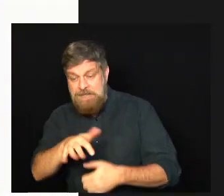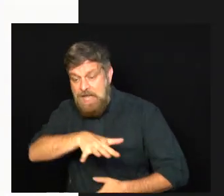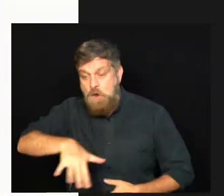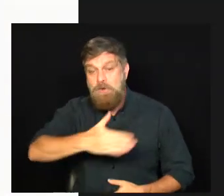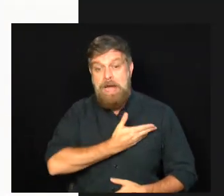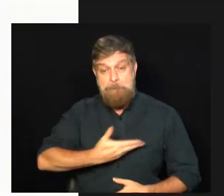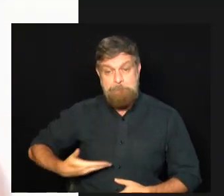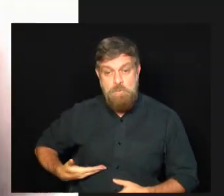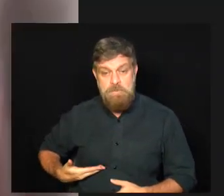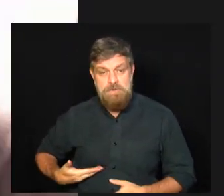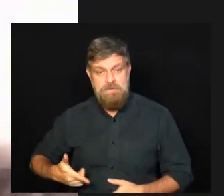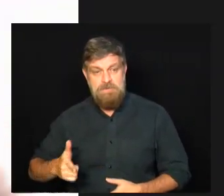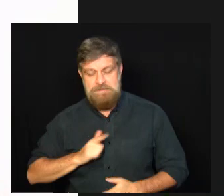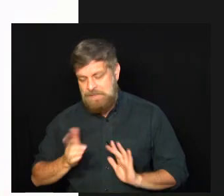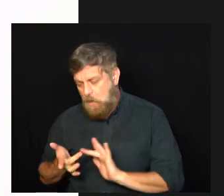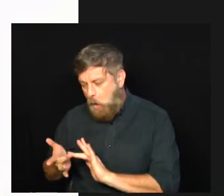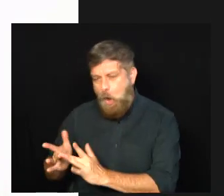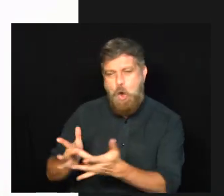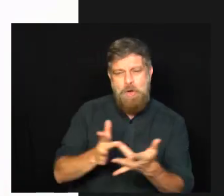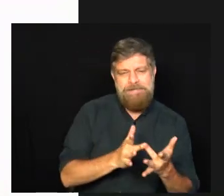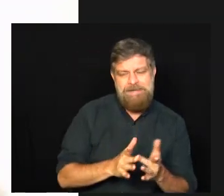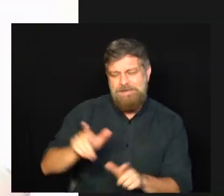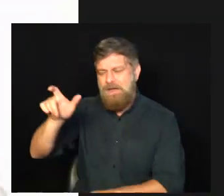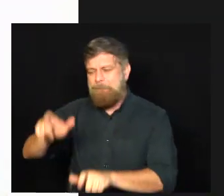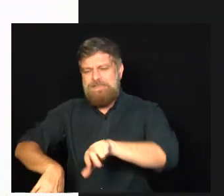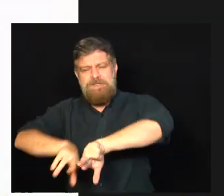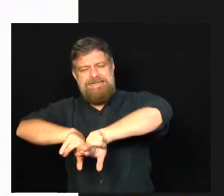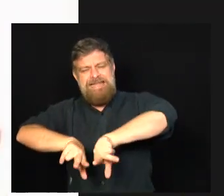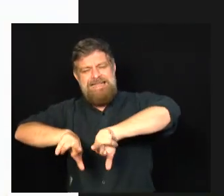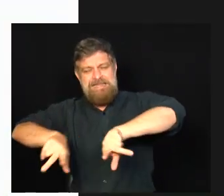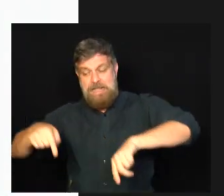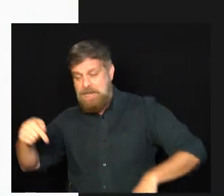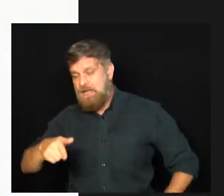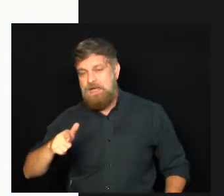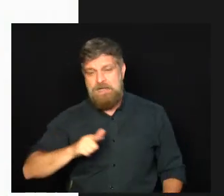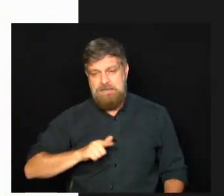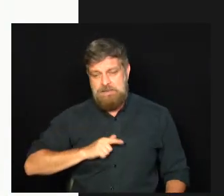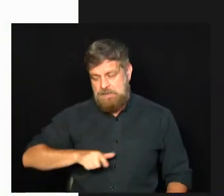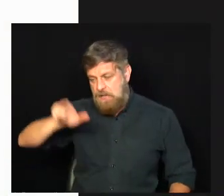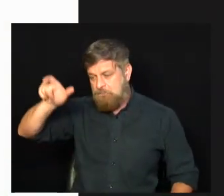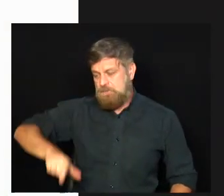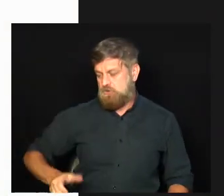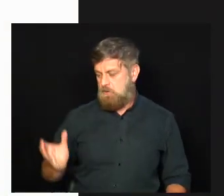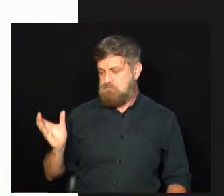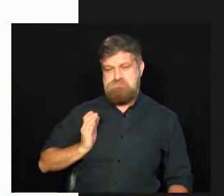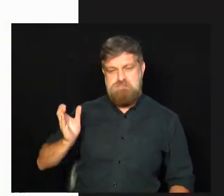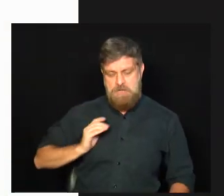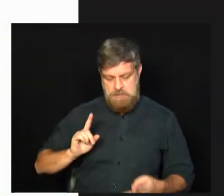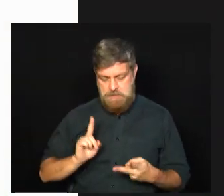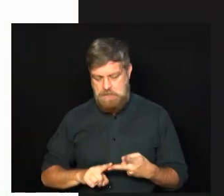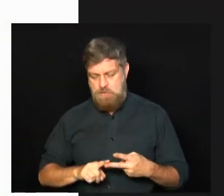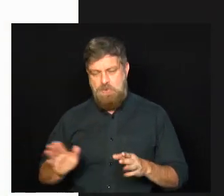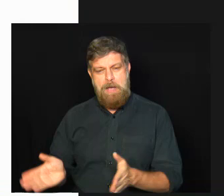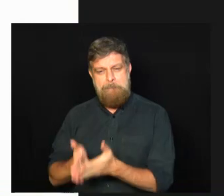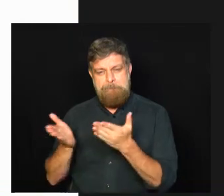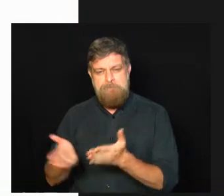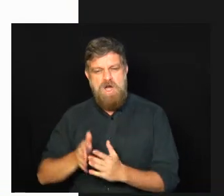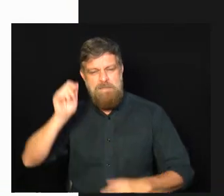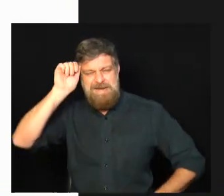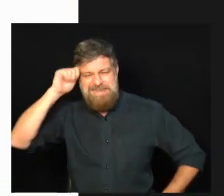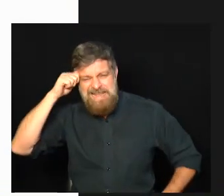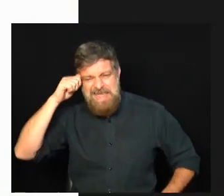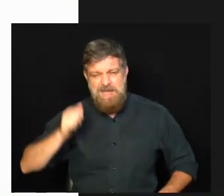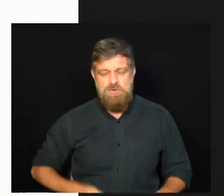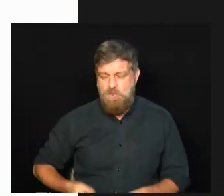público, coletivo, onde está o rico, o pobre, o negro,